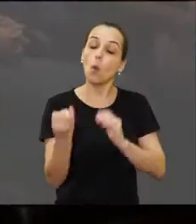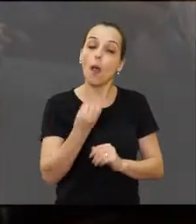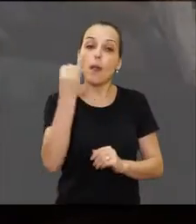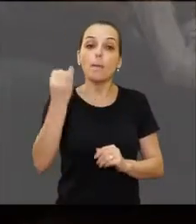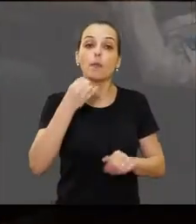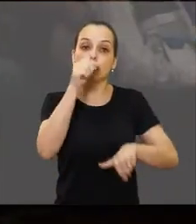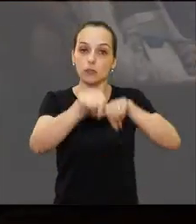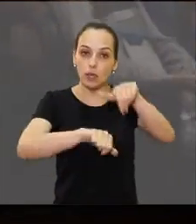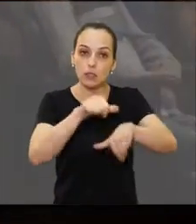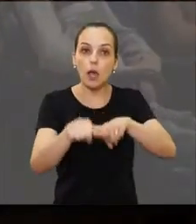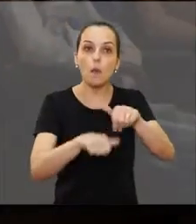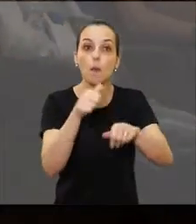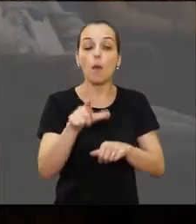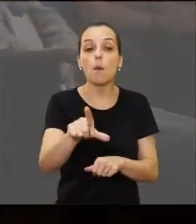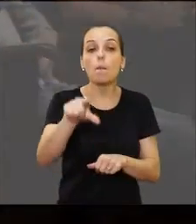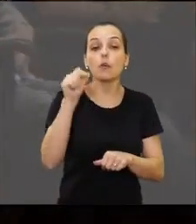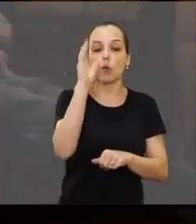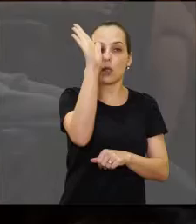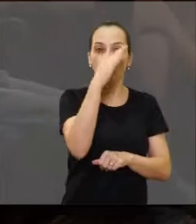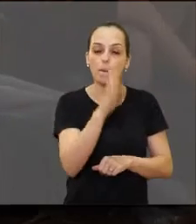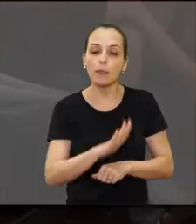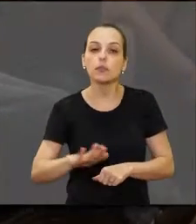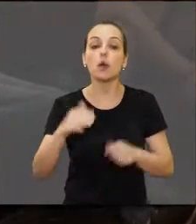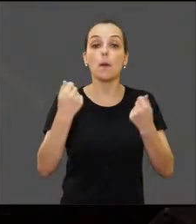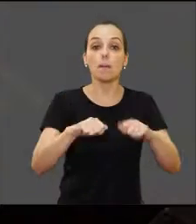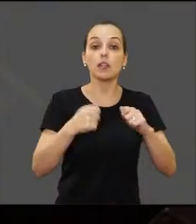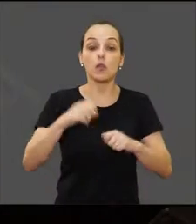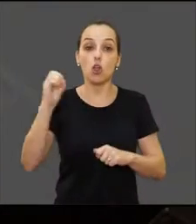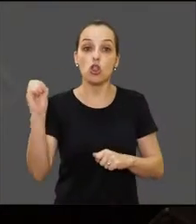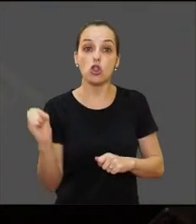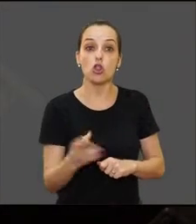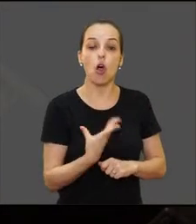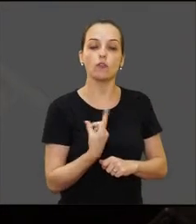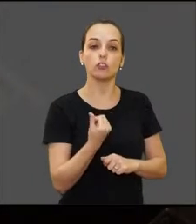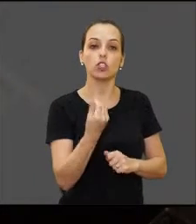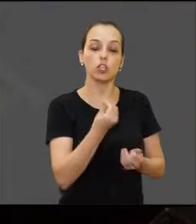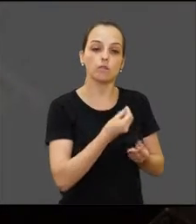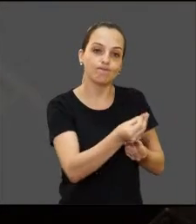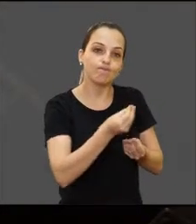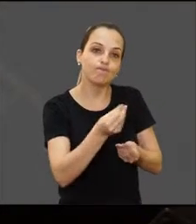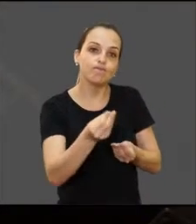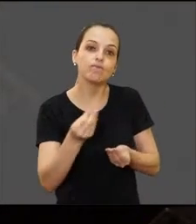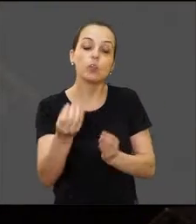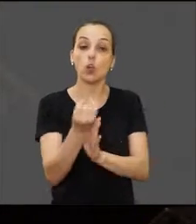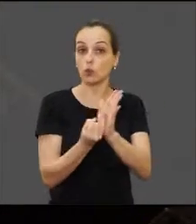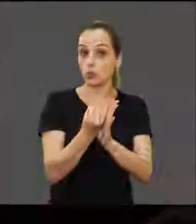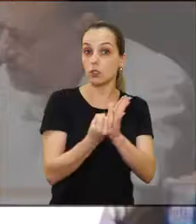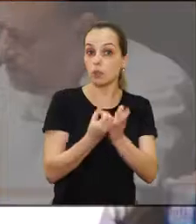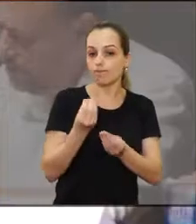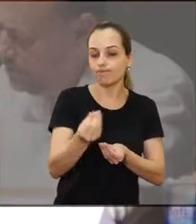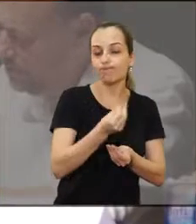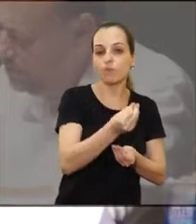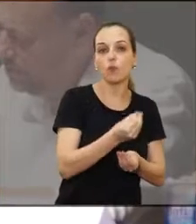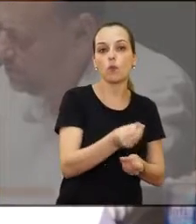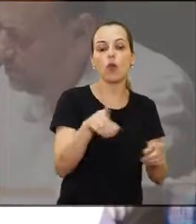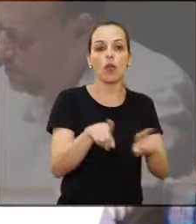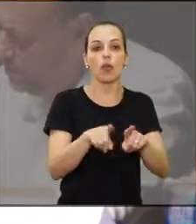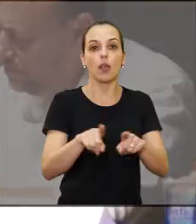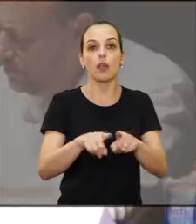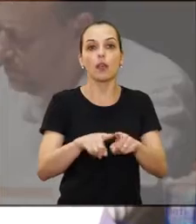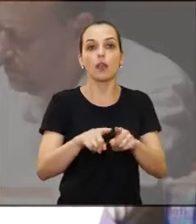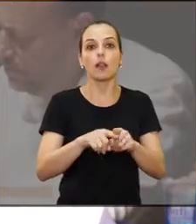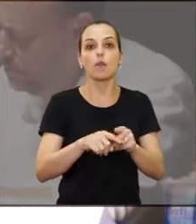tais mudanças e destacou que o Brasil necessita de uma nova redistribuição da renda tributária, seguida de uma redefinição